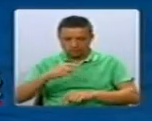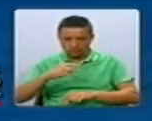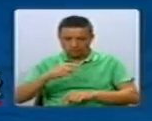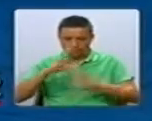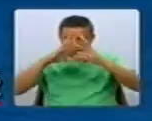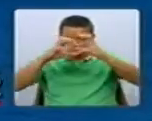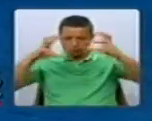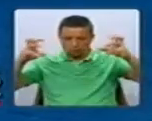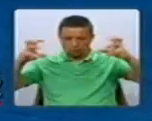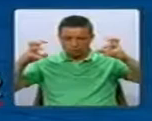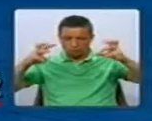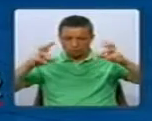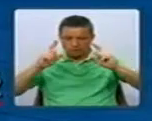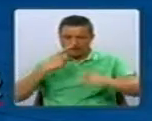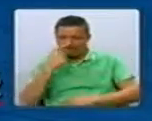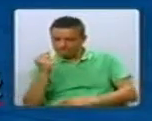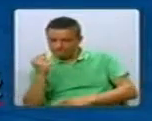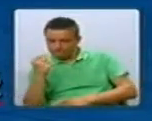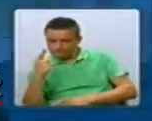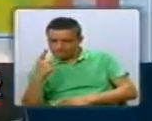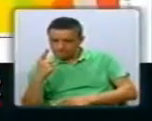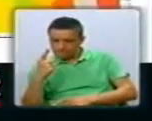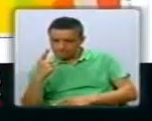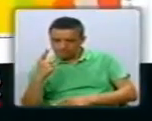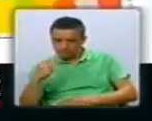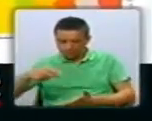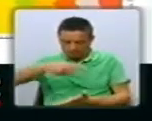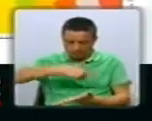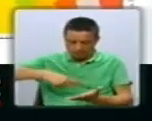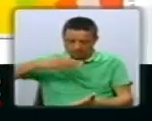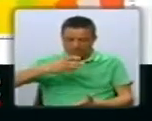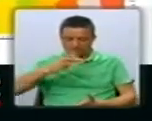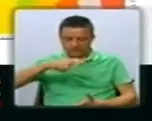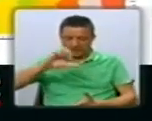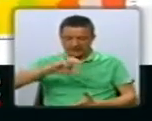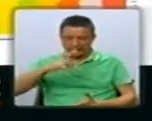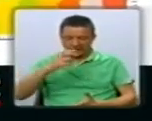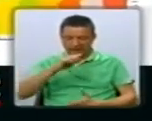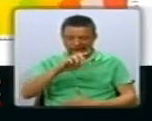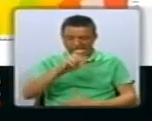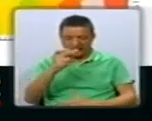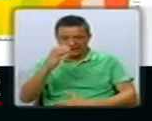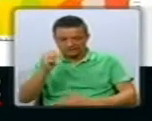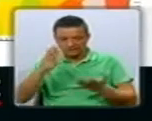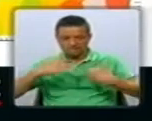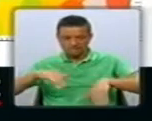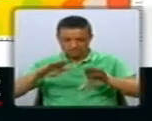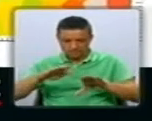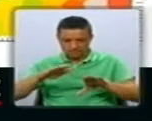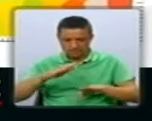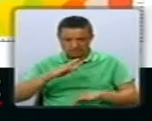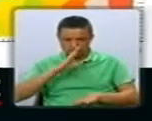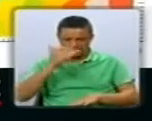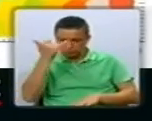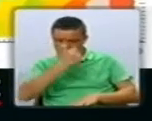nuvens moleculares parecidos com panquecas. O que é que isto quer dizer? Quer dizer que, ao contrário do que nos diziam as simulações da década de 70,